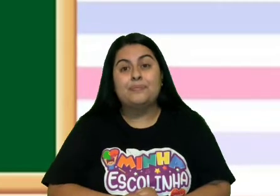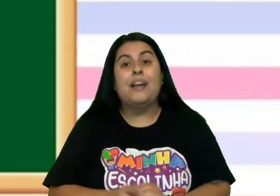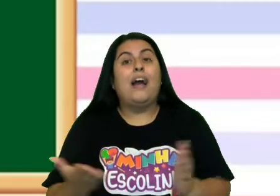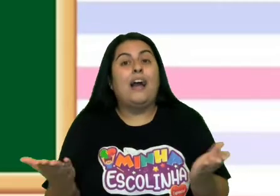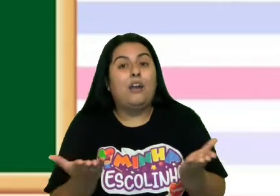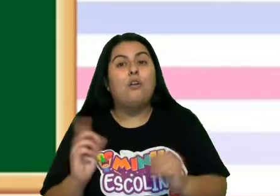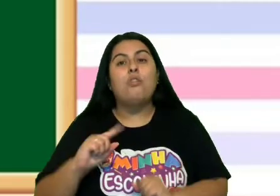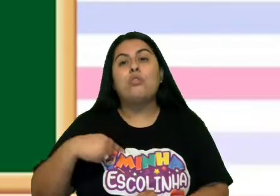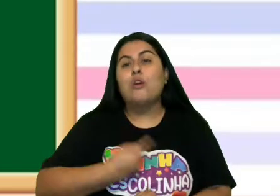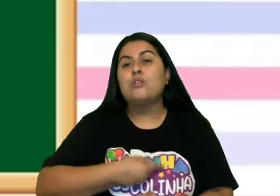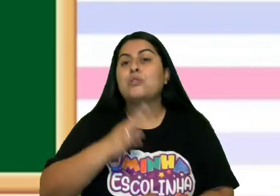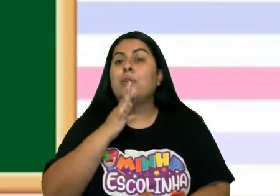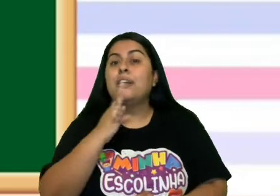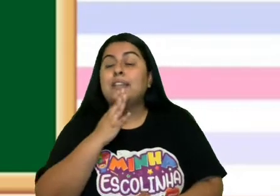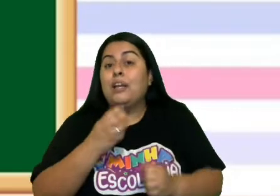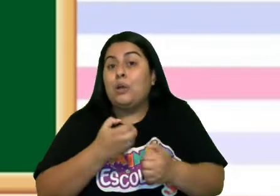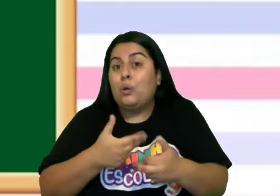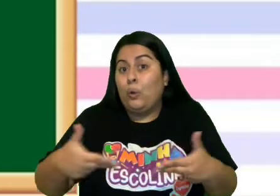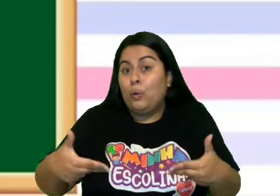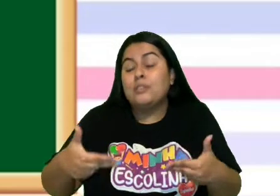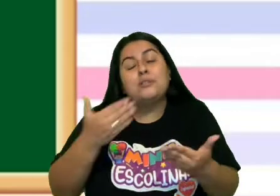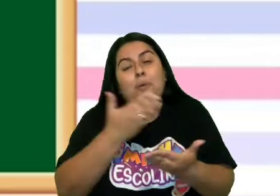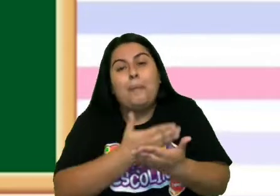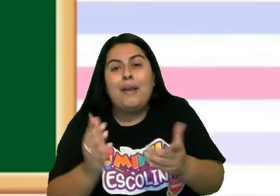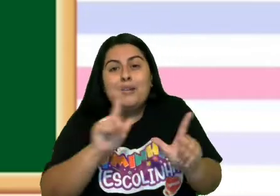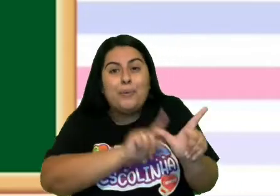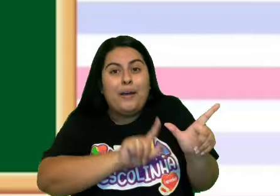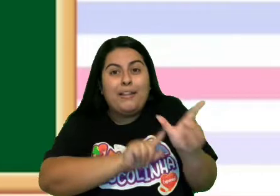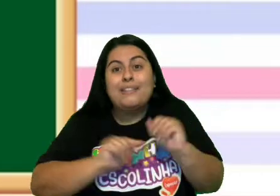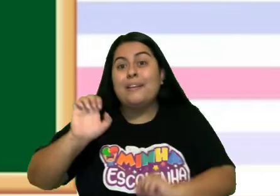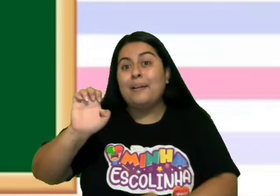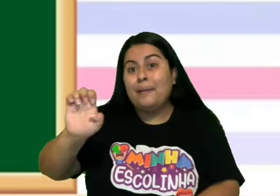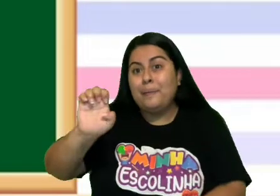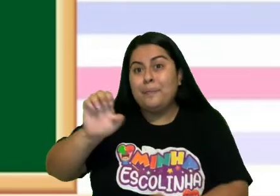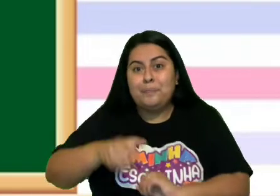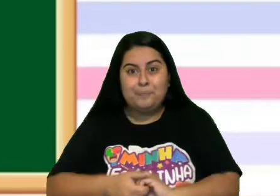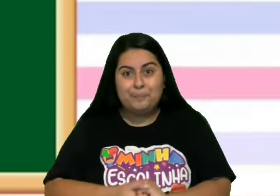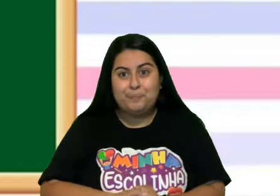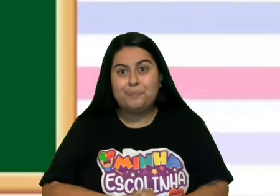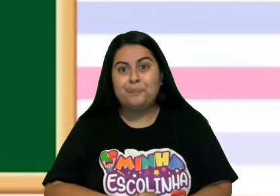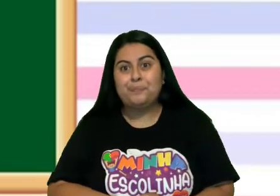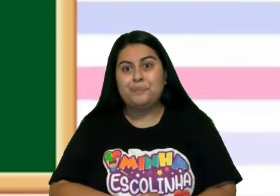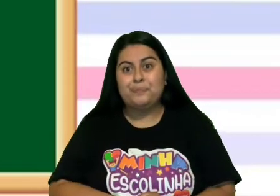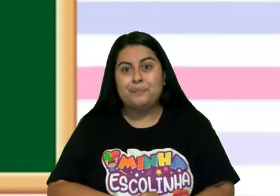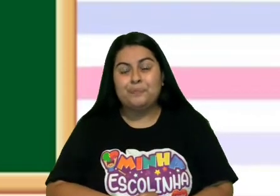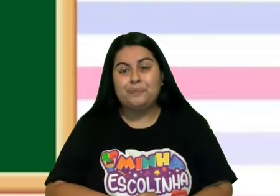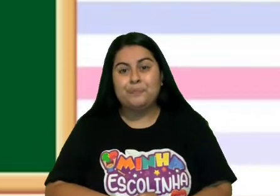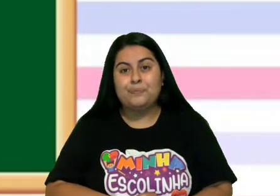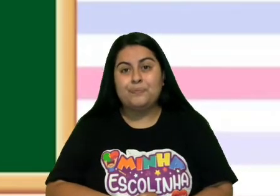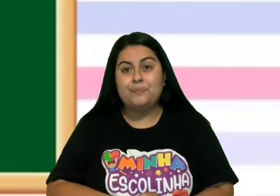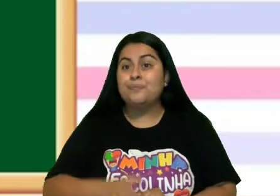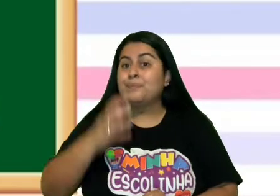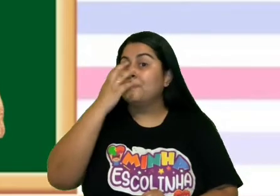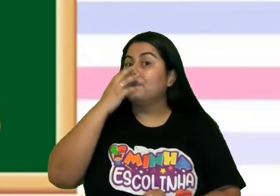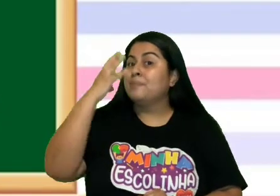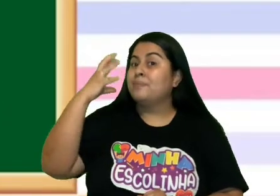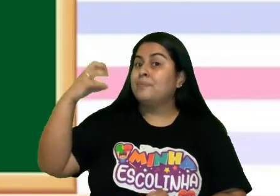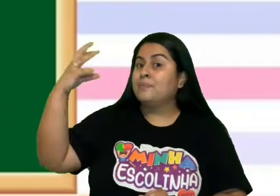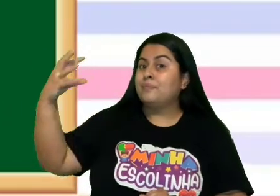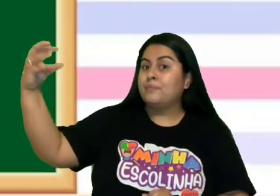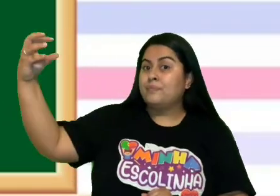nós vamos conhecer as coisas que tem com a letra E E de